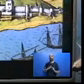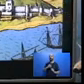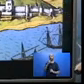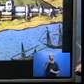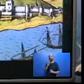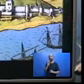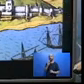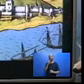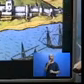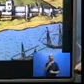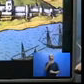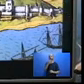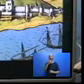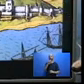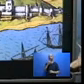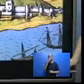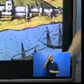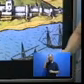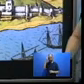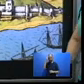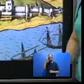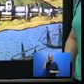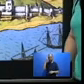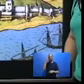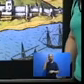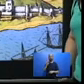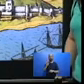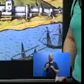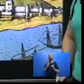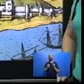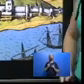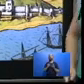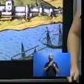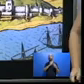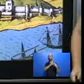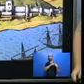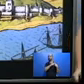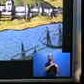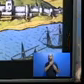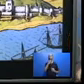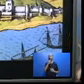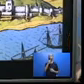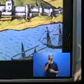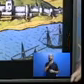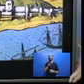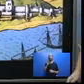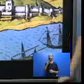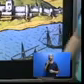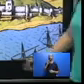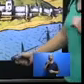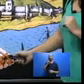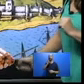pelo feitor. Quem cuidava da feitoria? Feitor, certo?